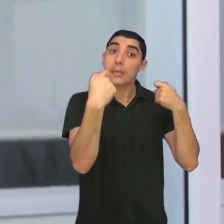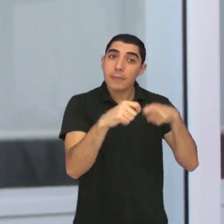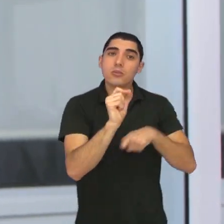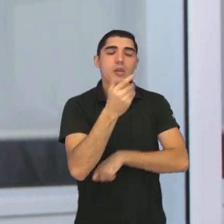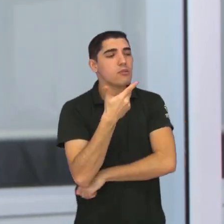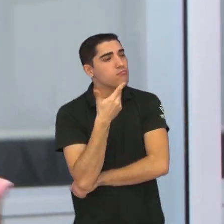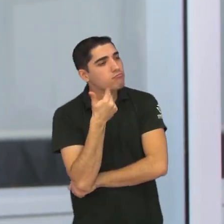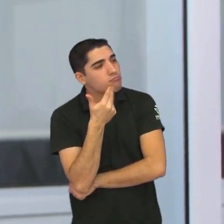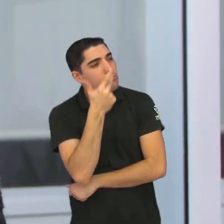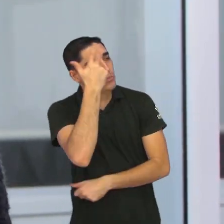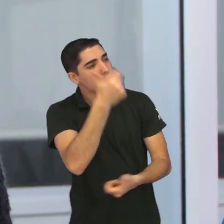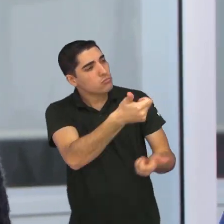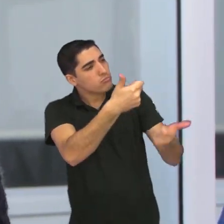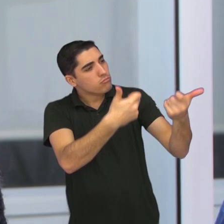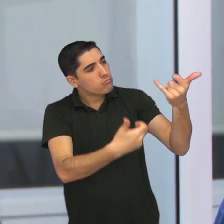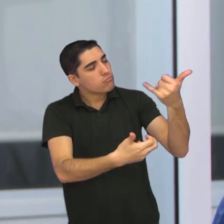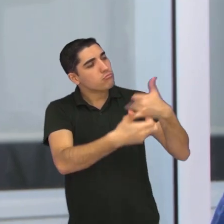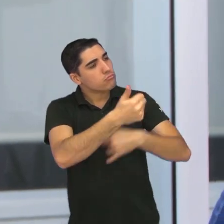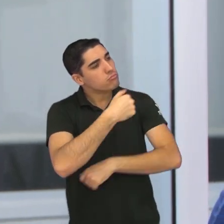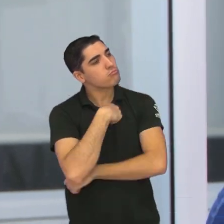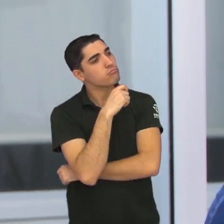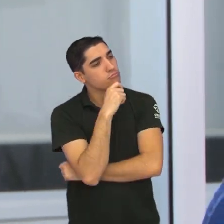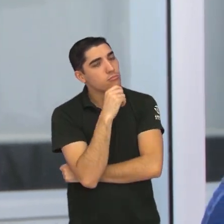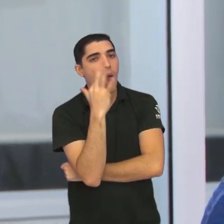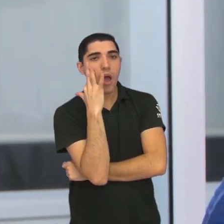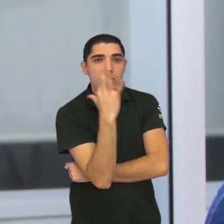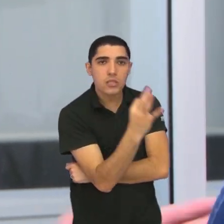escutar, aprender também a entender